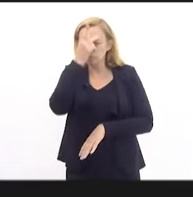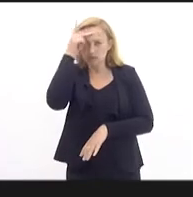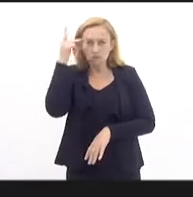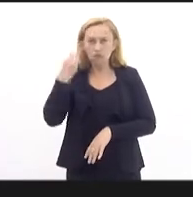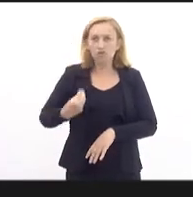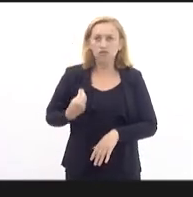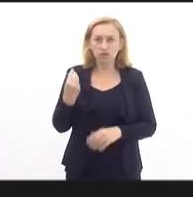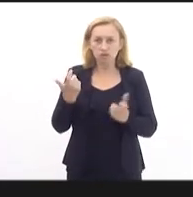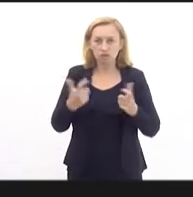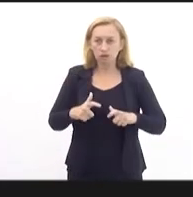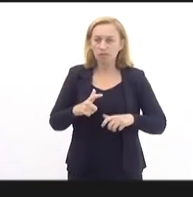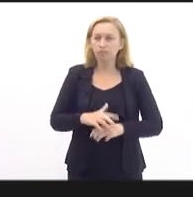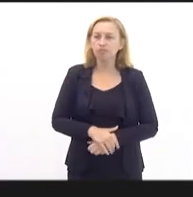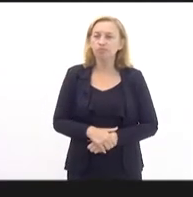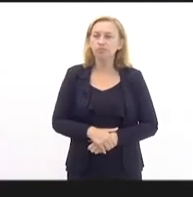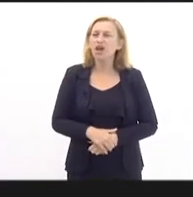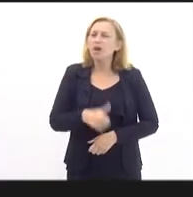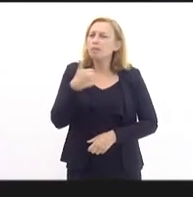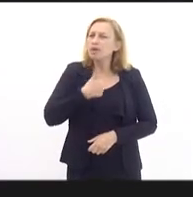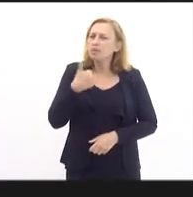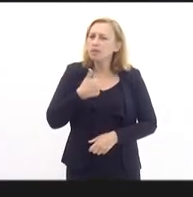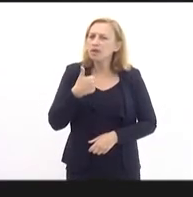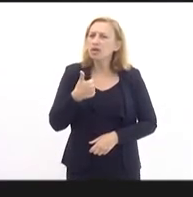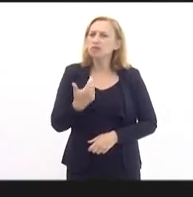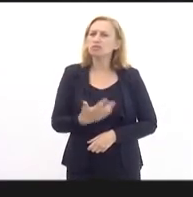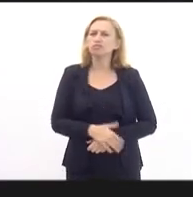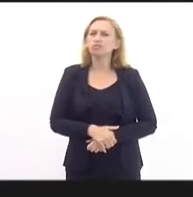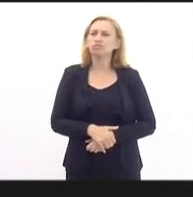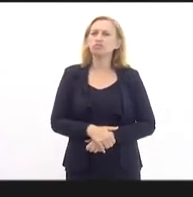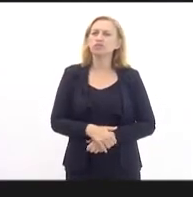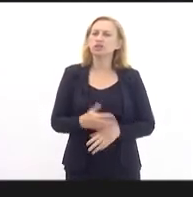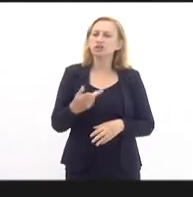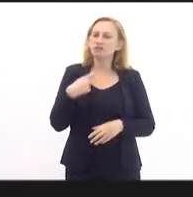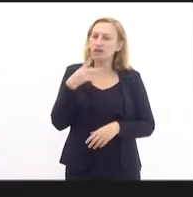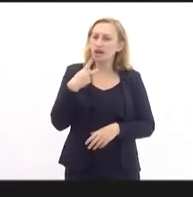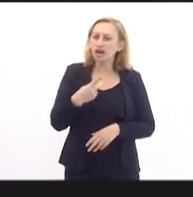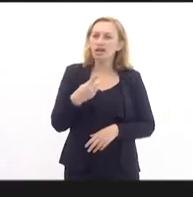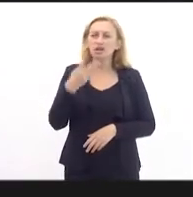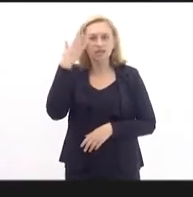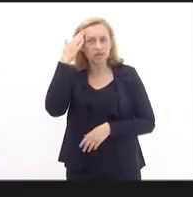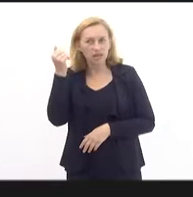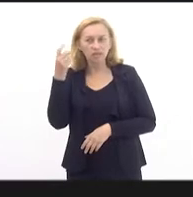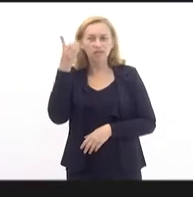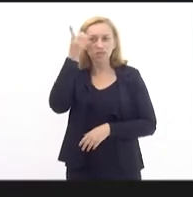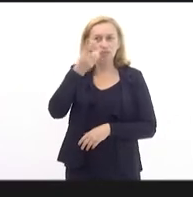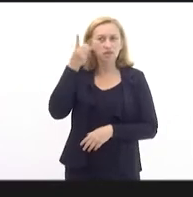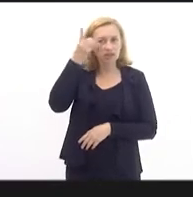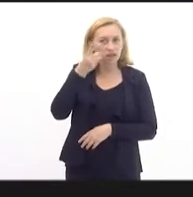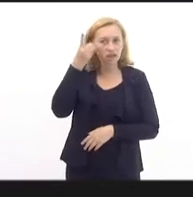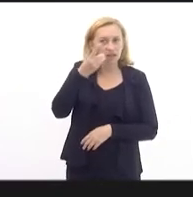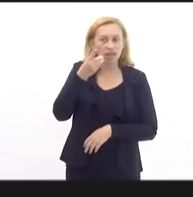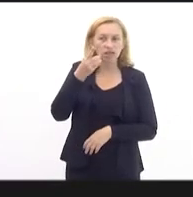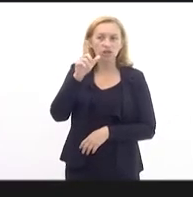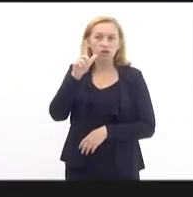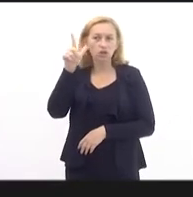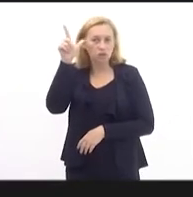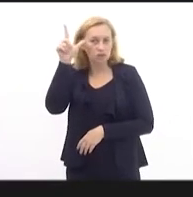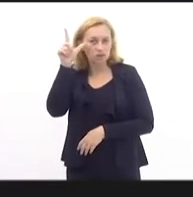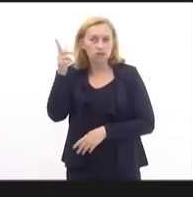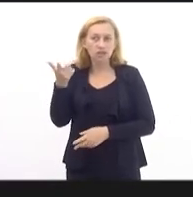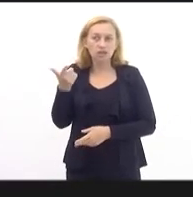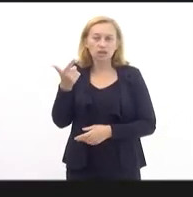presentes. Primeiro, eu queria fazer uma consideração, sabe, deputada Lucinha? A impressão que a gente